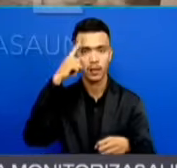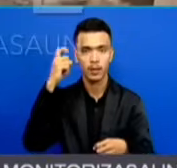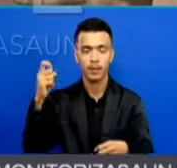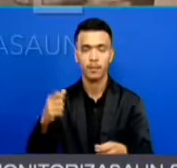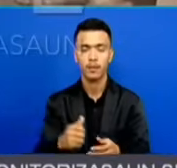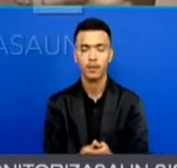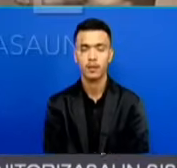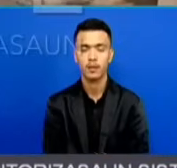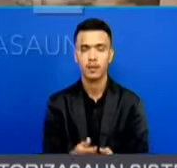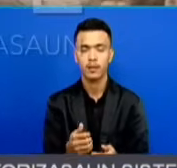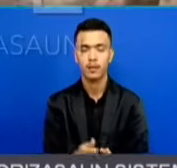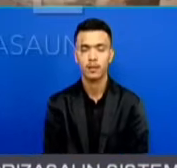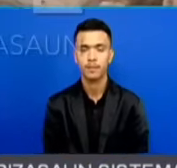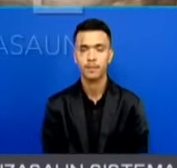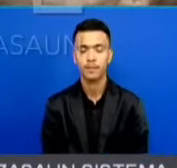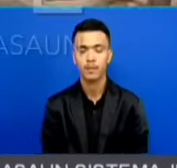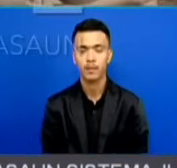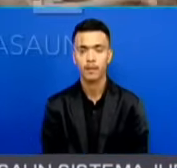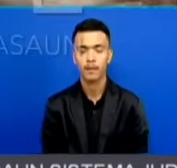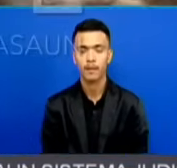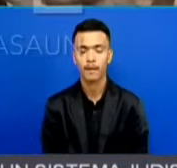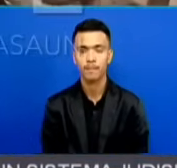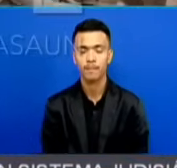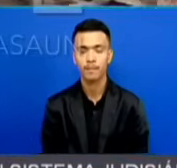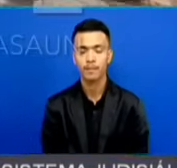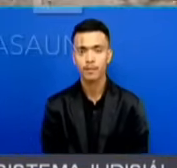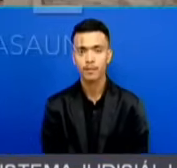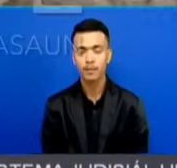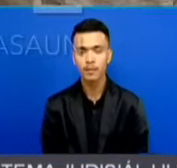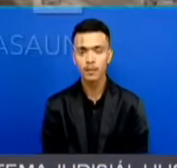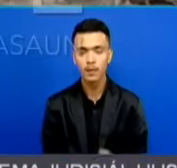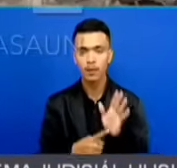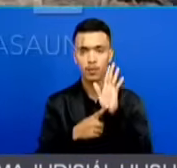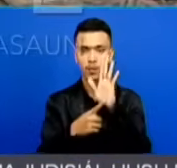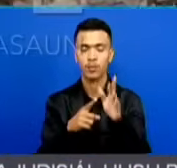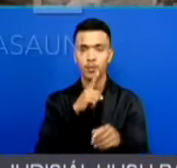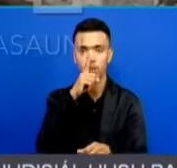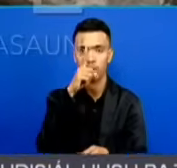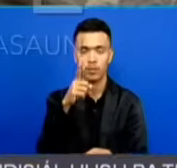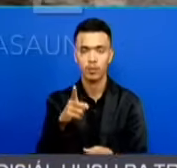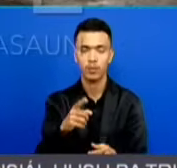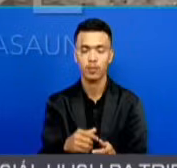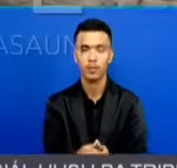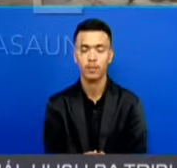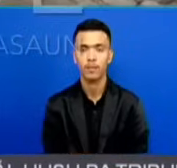nitu ne. Ir ne ato tudo los queres. Ato tudo los queres que te...